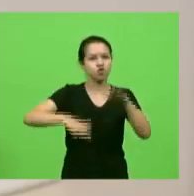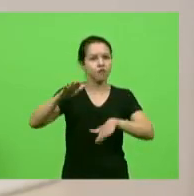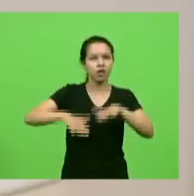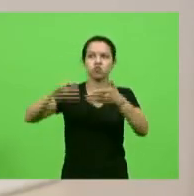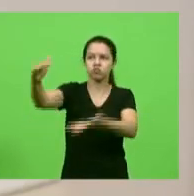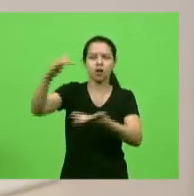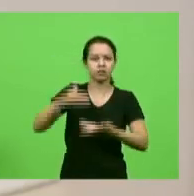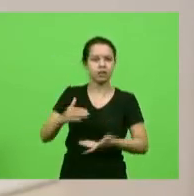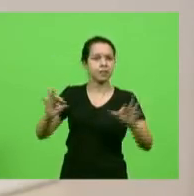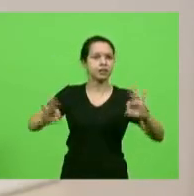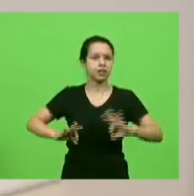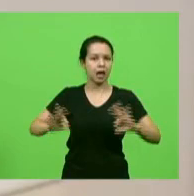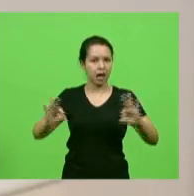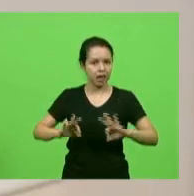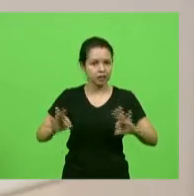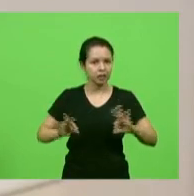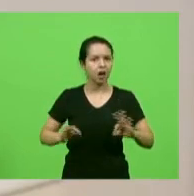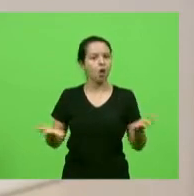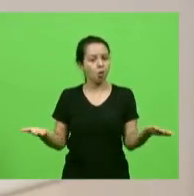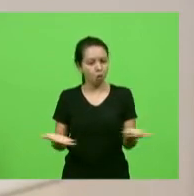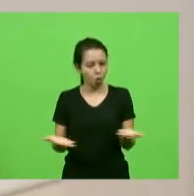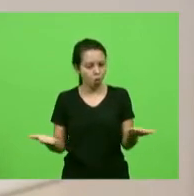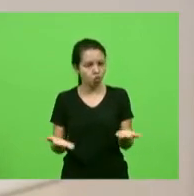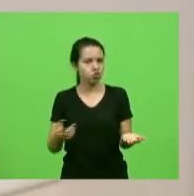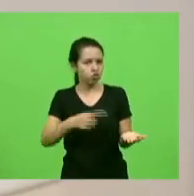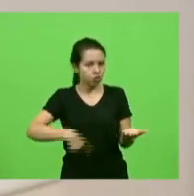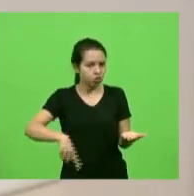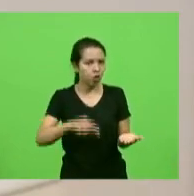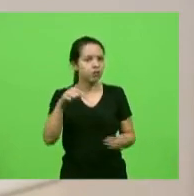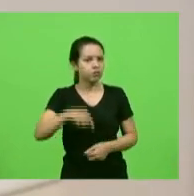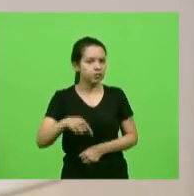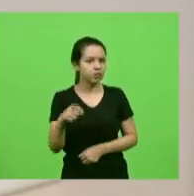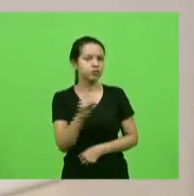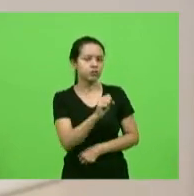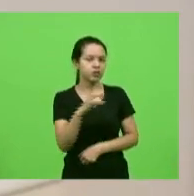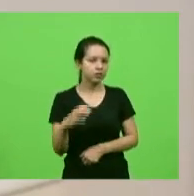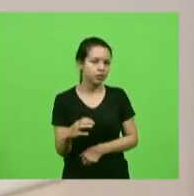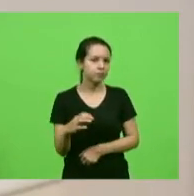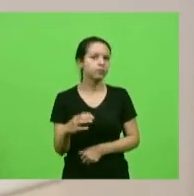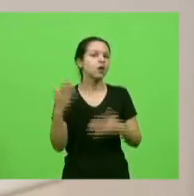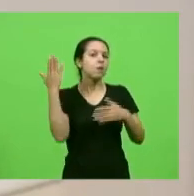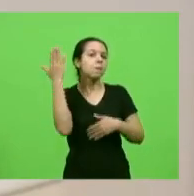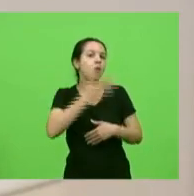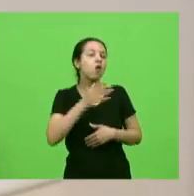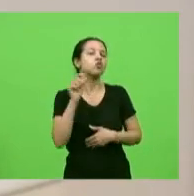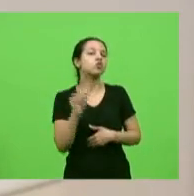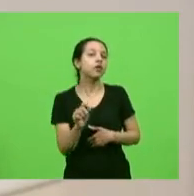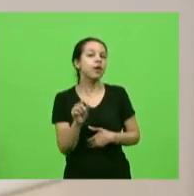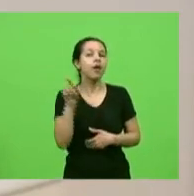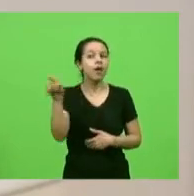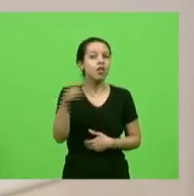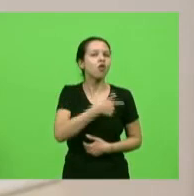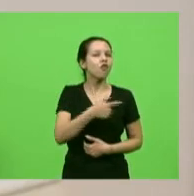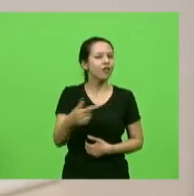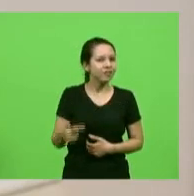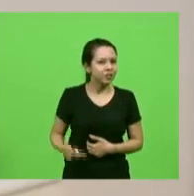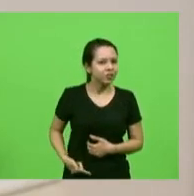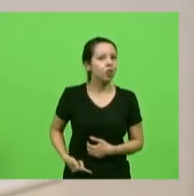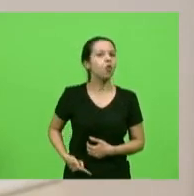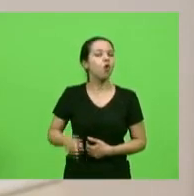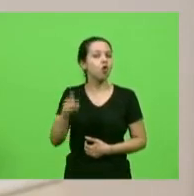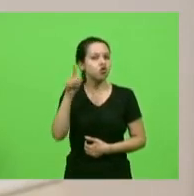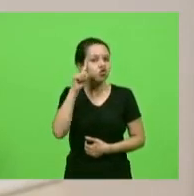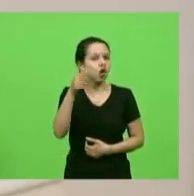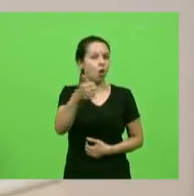essa é a situação que nós estamos lidando hoje em Santa Catarina, evidencia o governador que já naquele momento, 11 de abril,